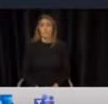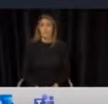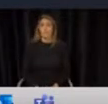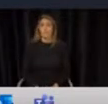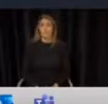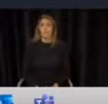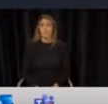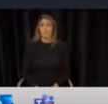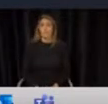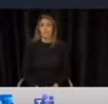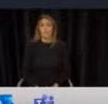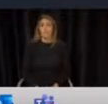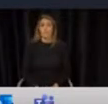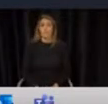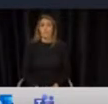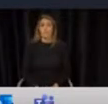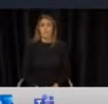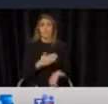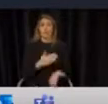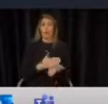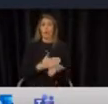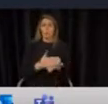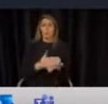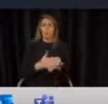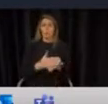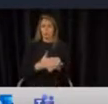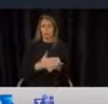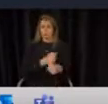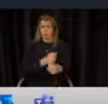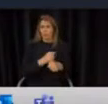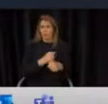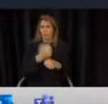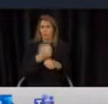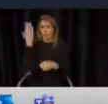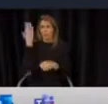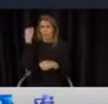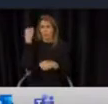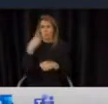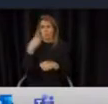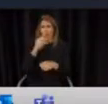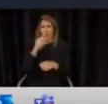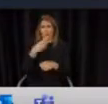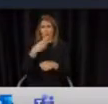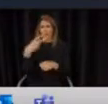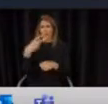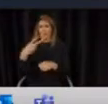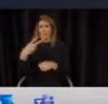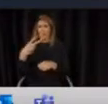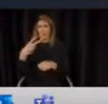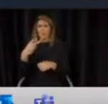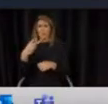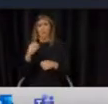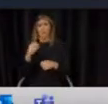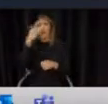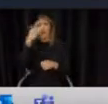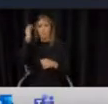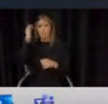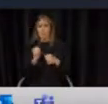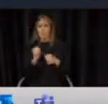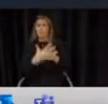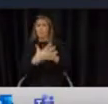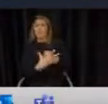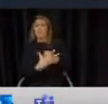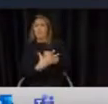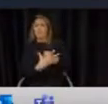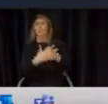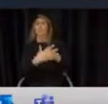a autorização, após diversos estudos, né, de que não existe transmissão do doador para o receptor, utilizar os